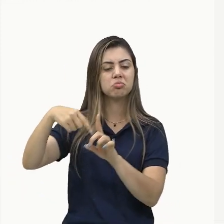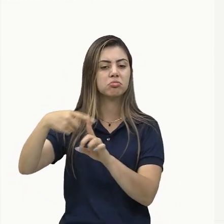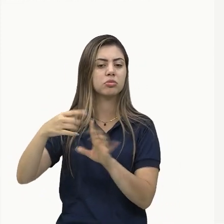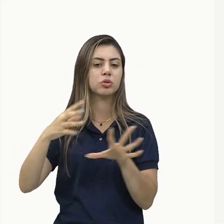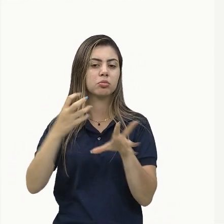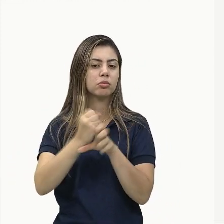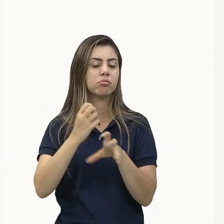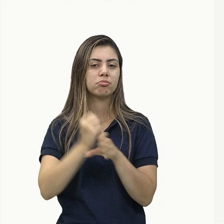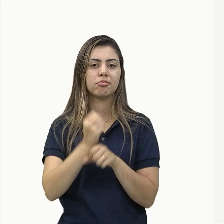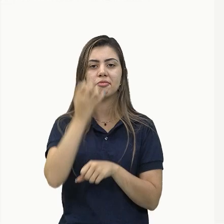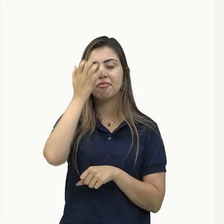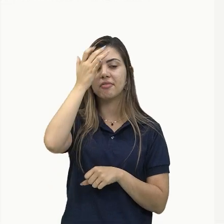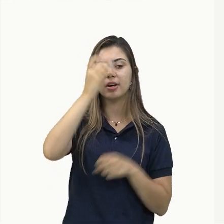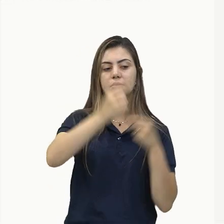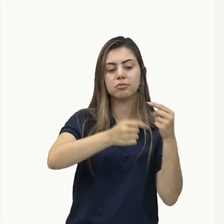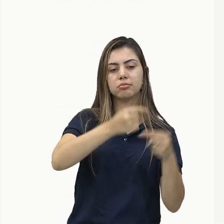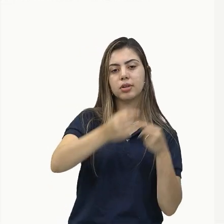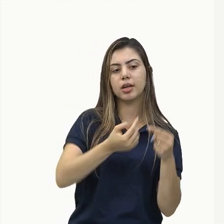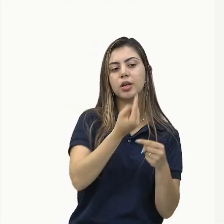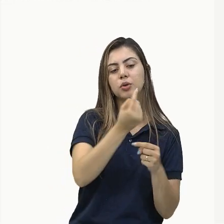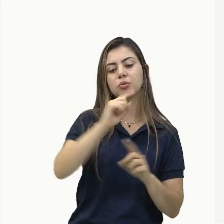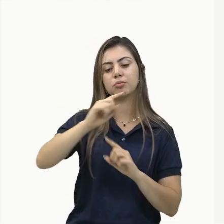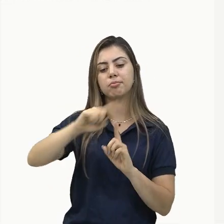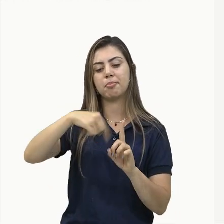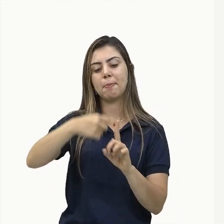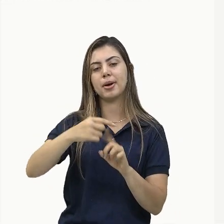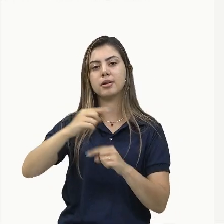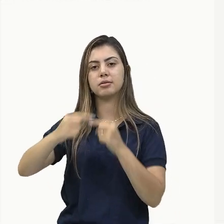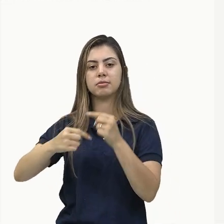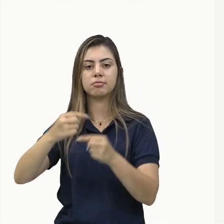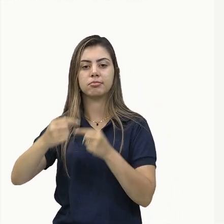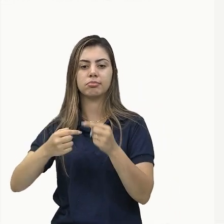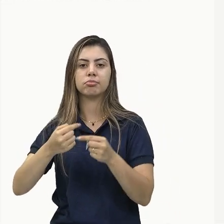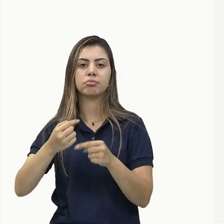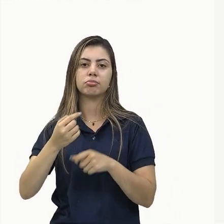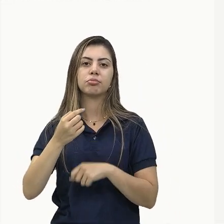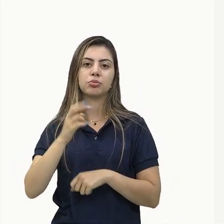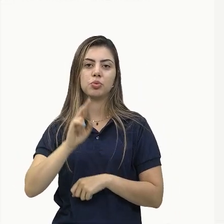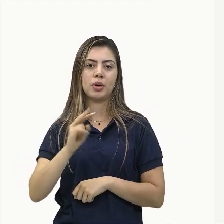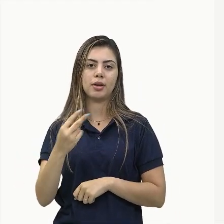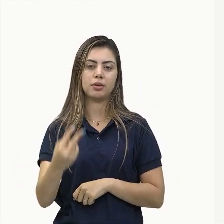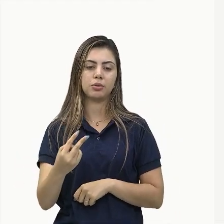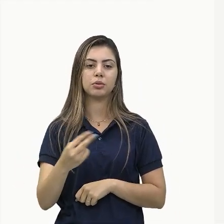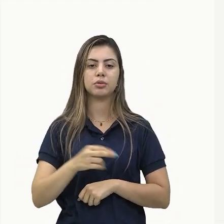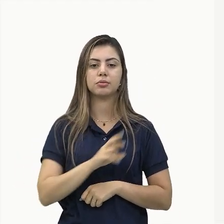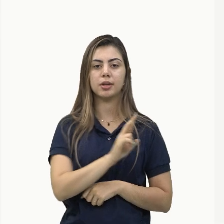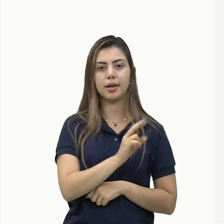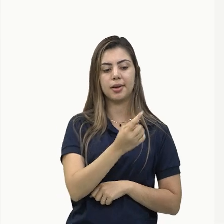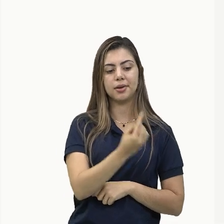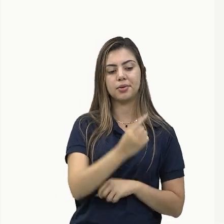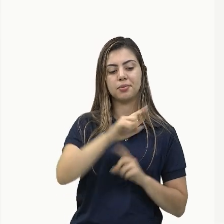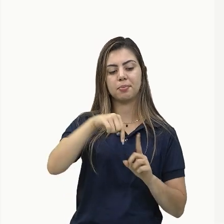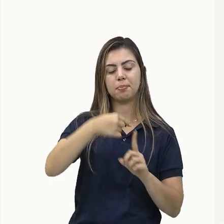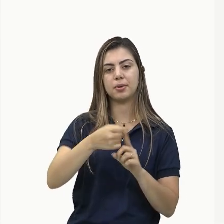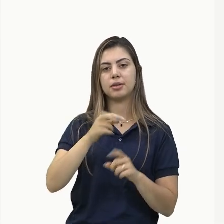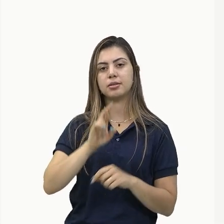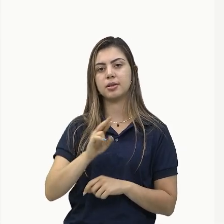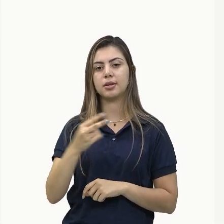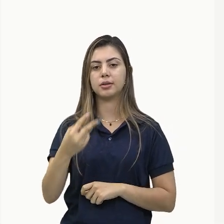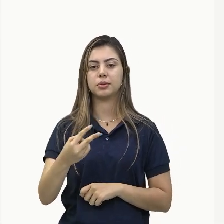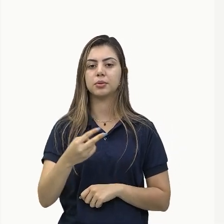para calcular a resistência equivalente eu vou somar R1 mais R2. E aí eu tenho aqui bem bonitinho aqui na cartela, olha